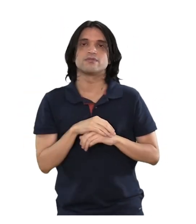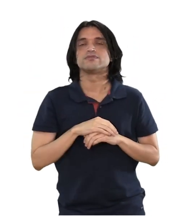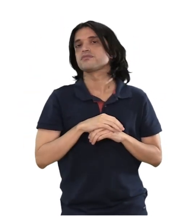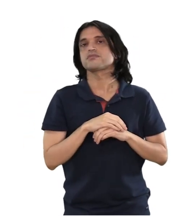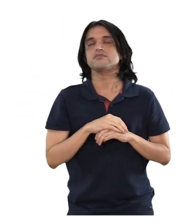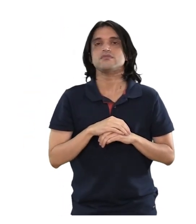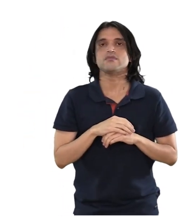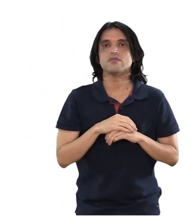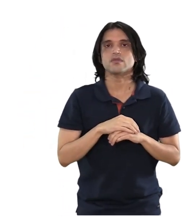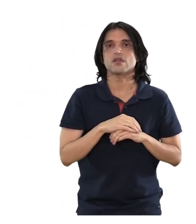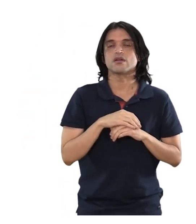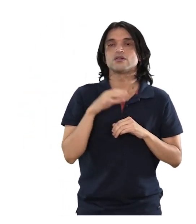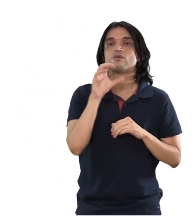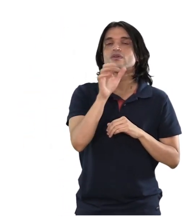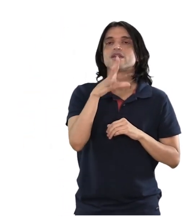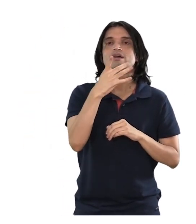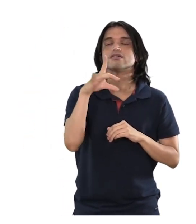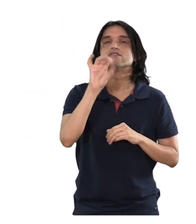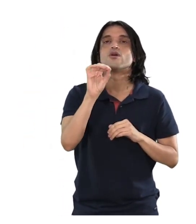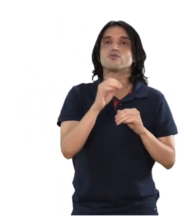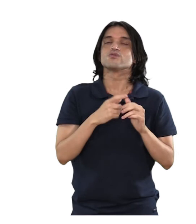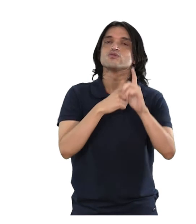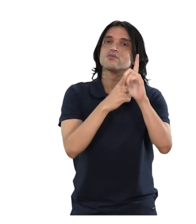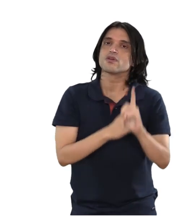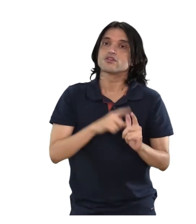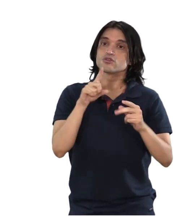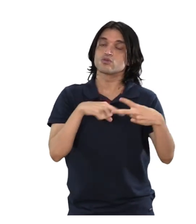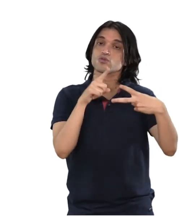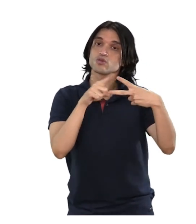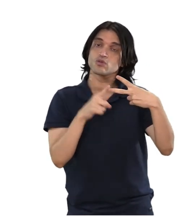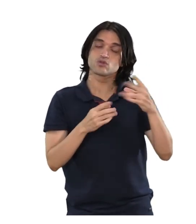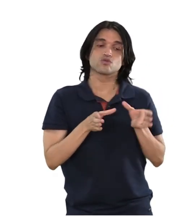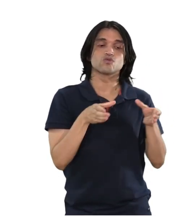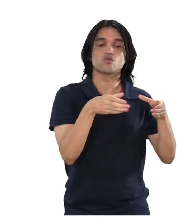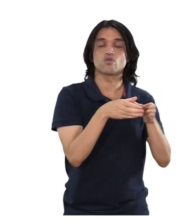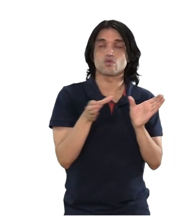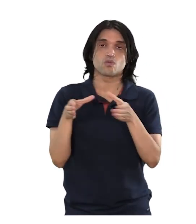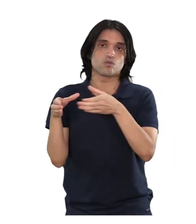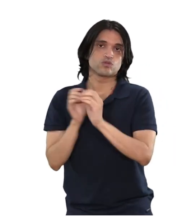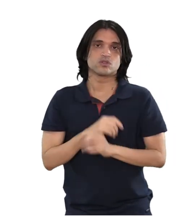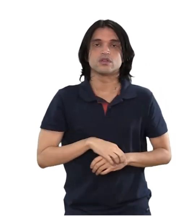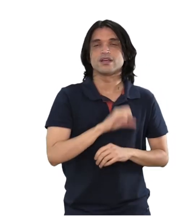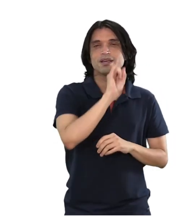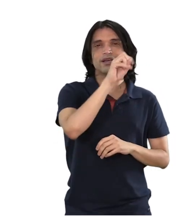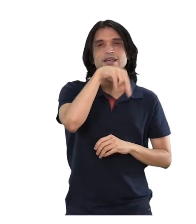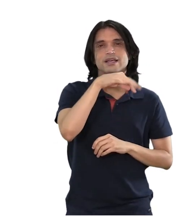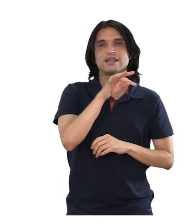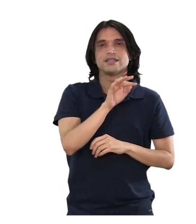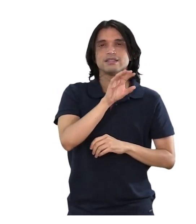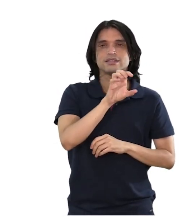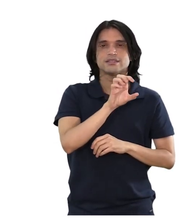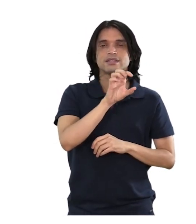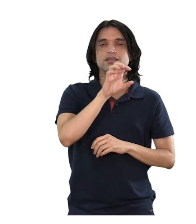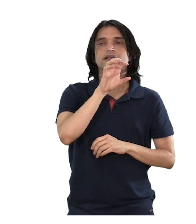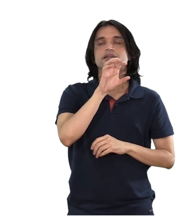que e se, quando introduzem orações substantivas, ou seja, orações que atuam como substantivo